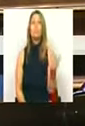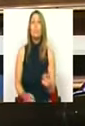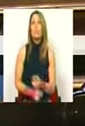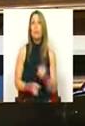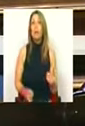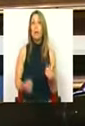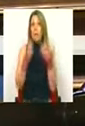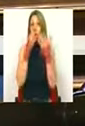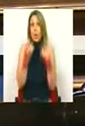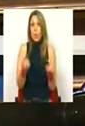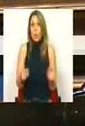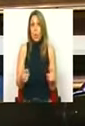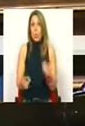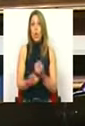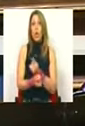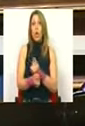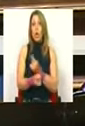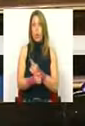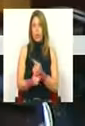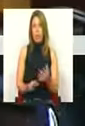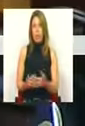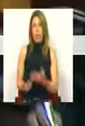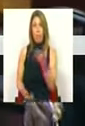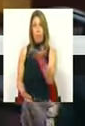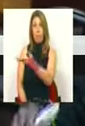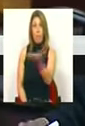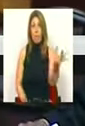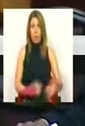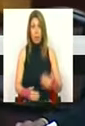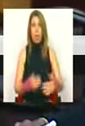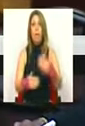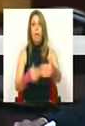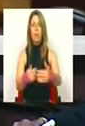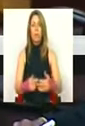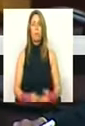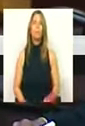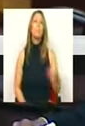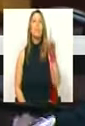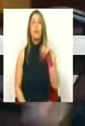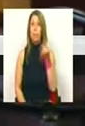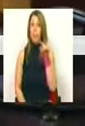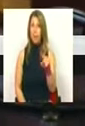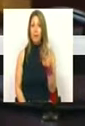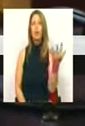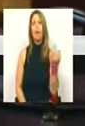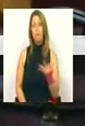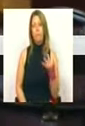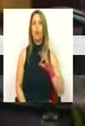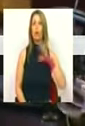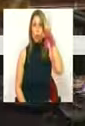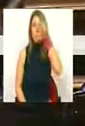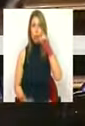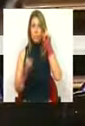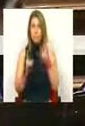único móvel que vos faz andar para a frente. Portanto, também nesses, Sr. Ministro, vão de facto entrar em vigor